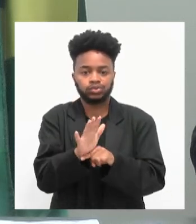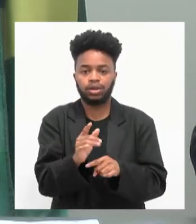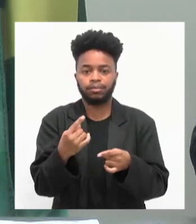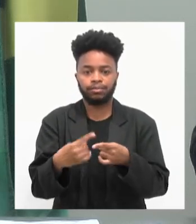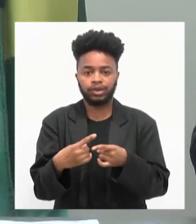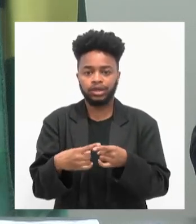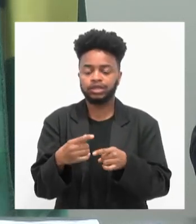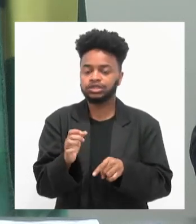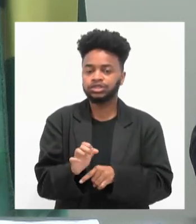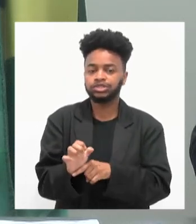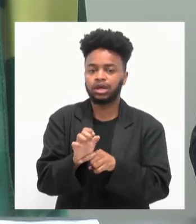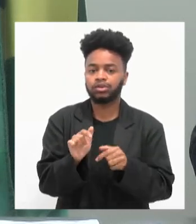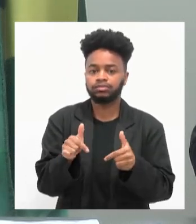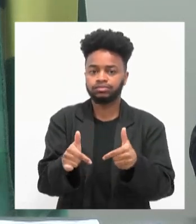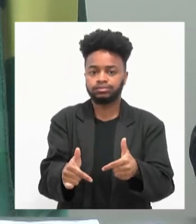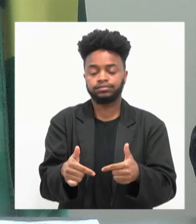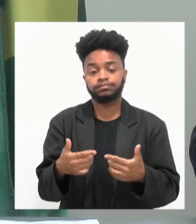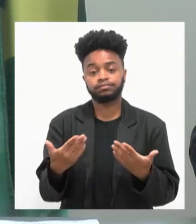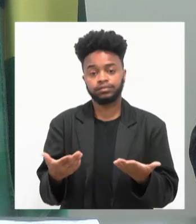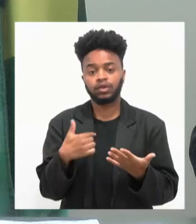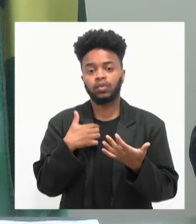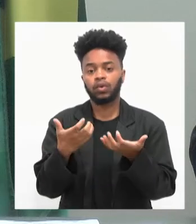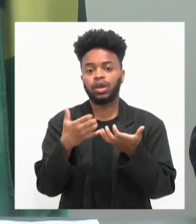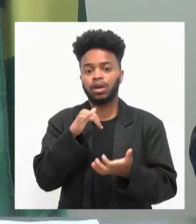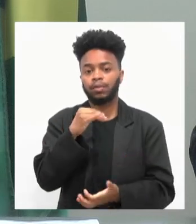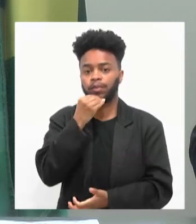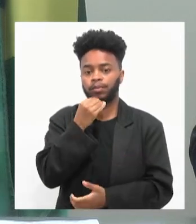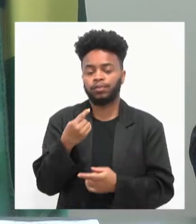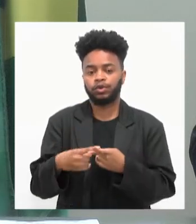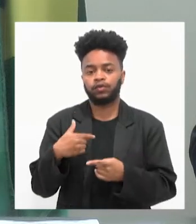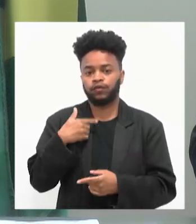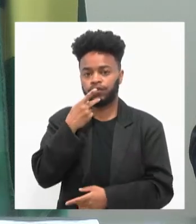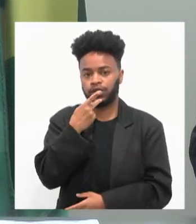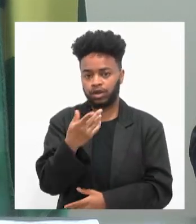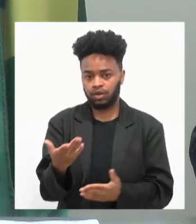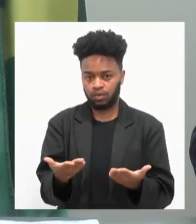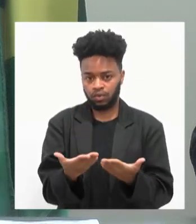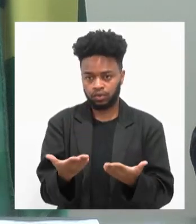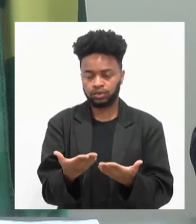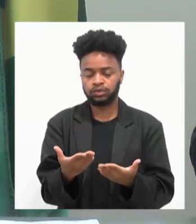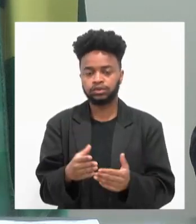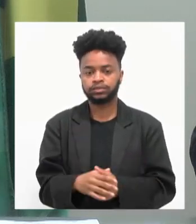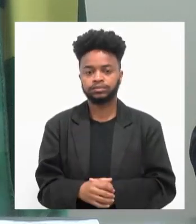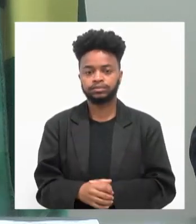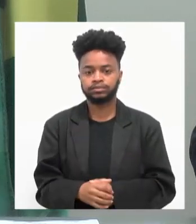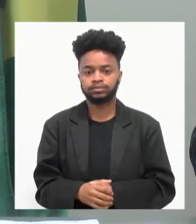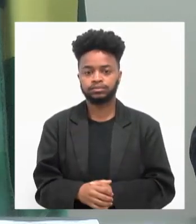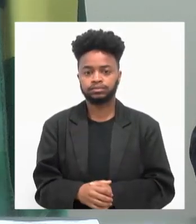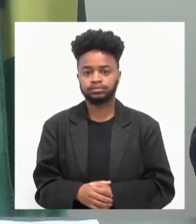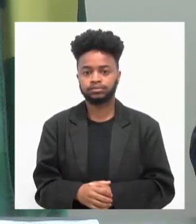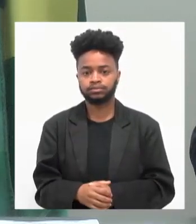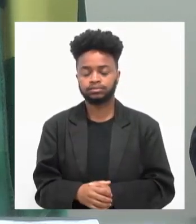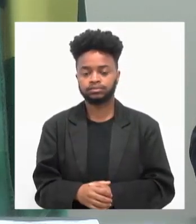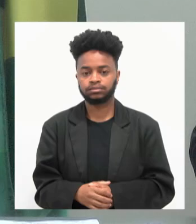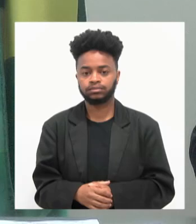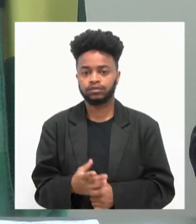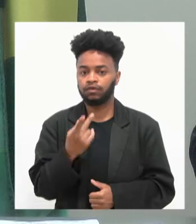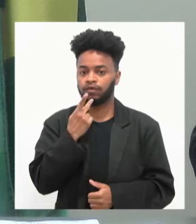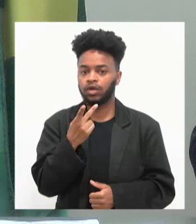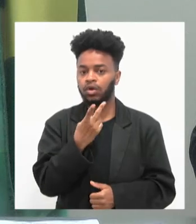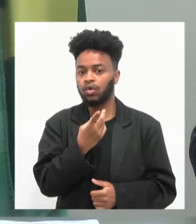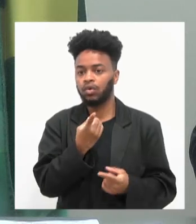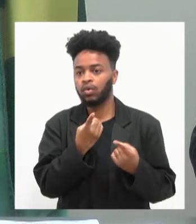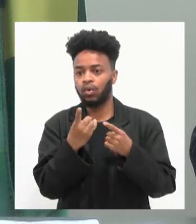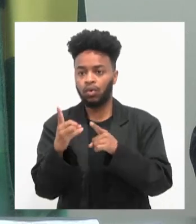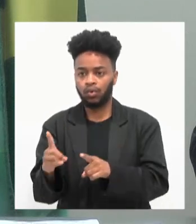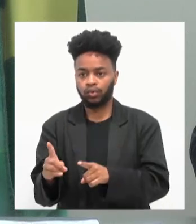E aí, presidente, eu queria pegar um gancho, já que eu estou com a fala, de fazer uma explanação contra essa pessoa do Jorge Esteve,